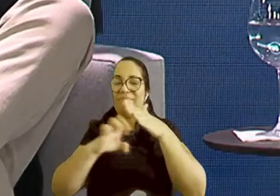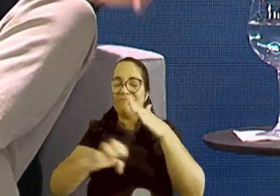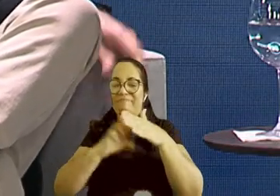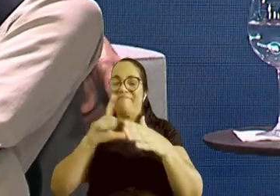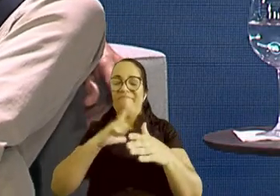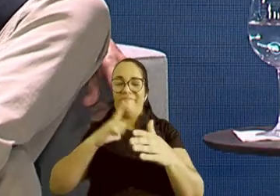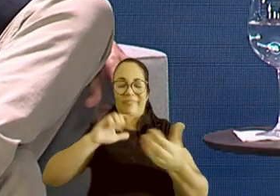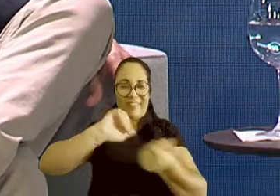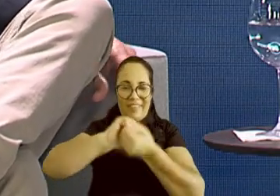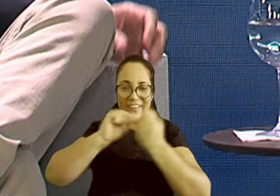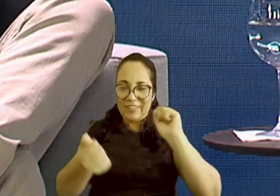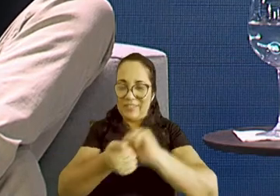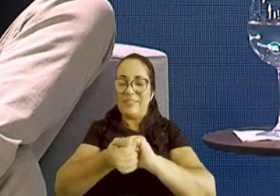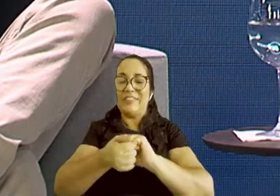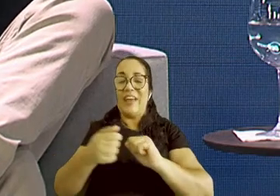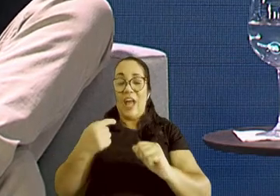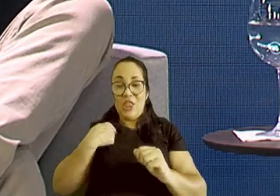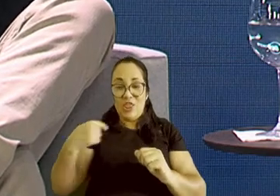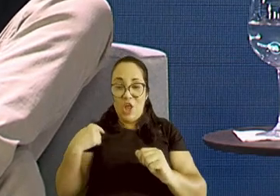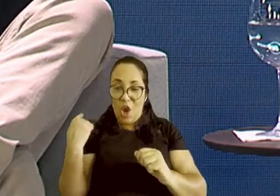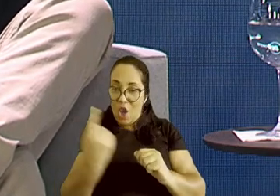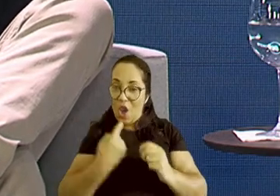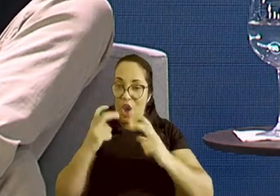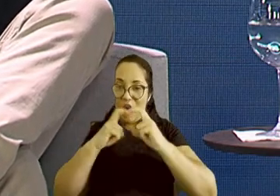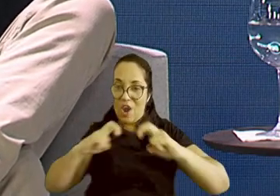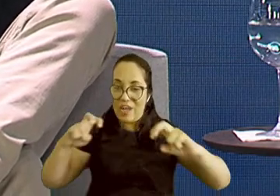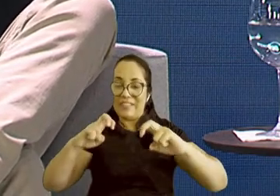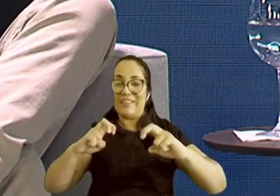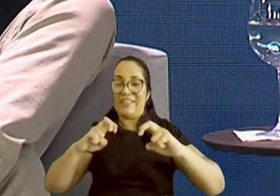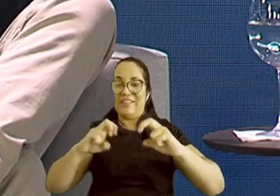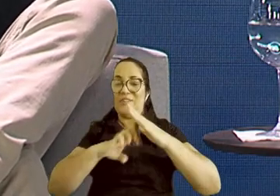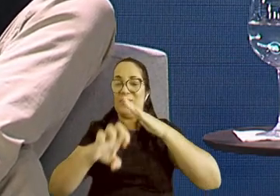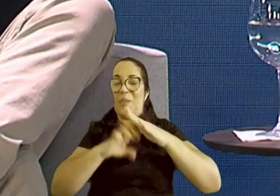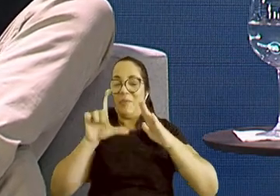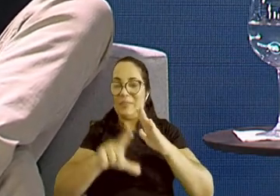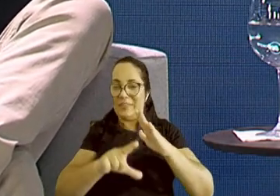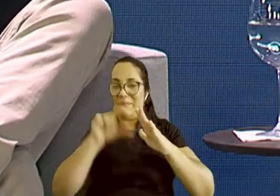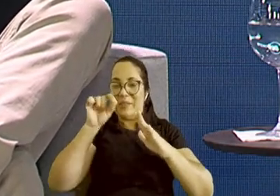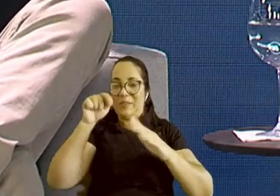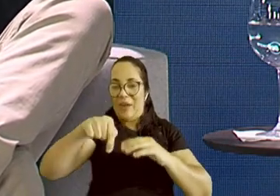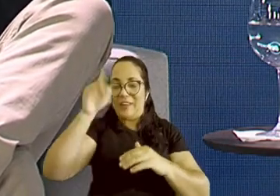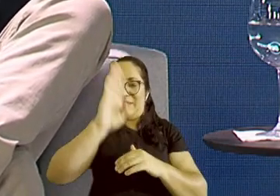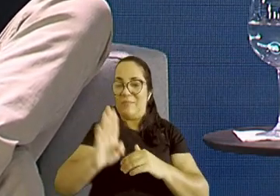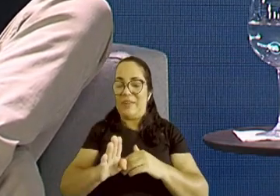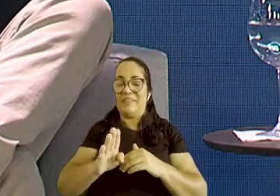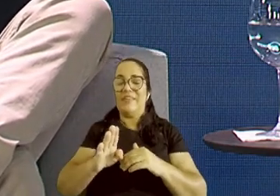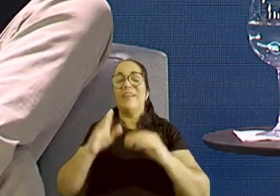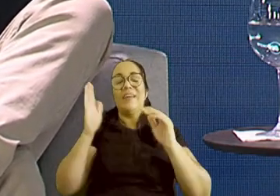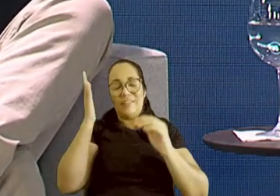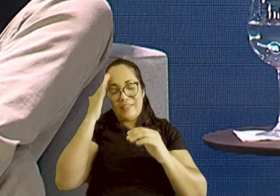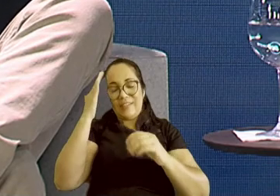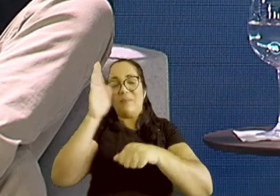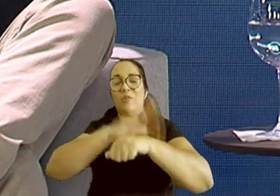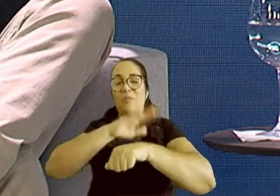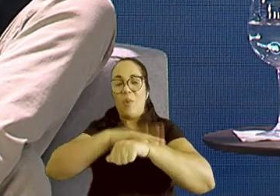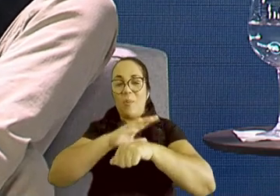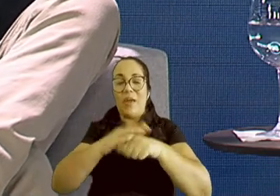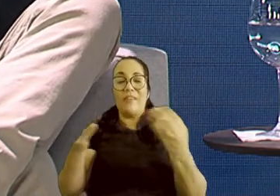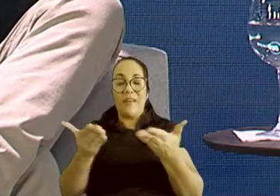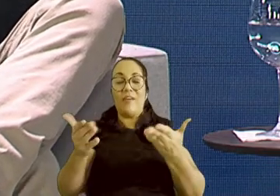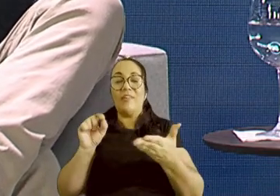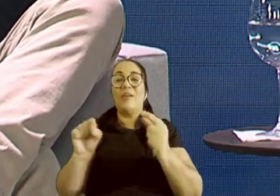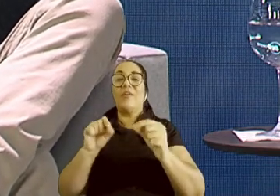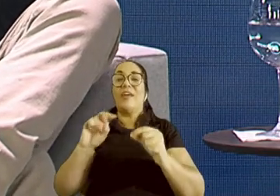empreendedores no Brasil mas eu acho que esses momentos são os momentos fundamentais da criação de valor de encontrar